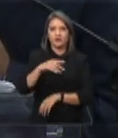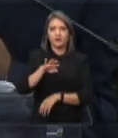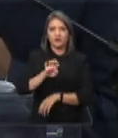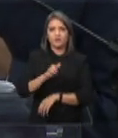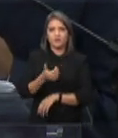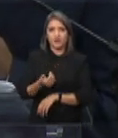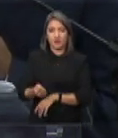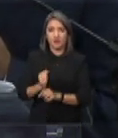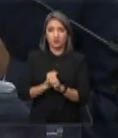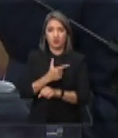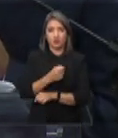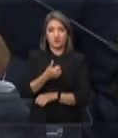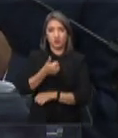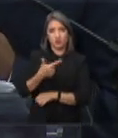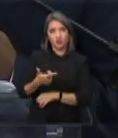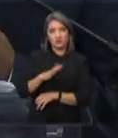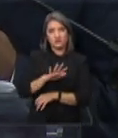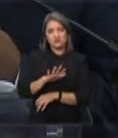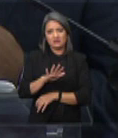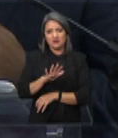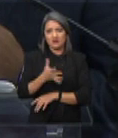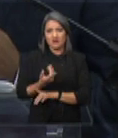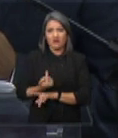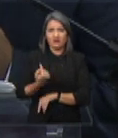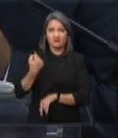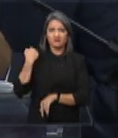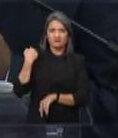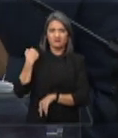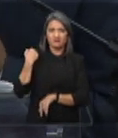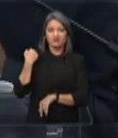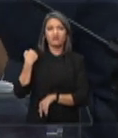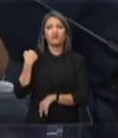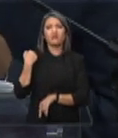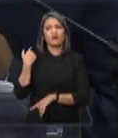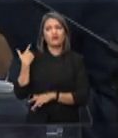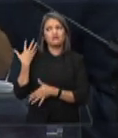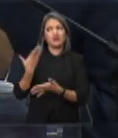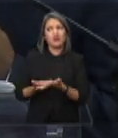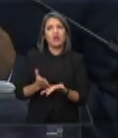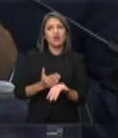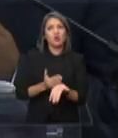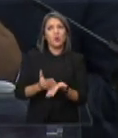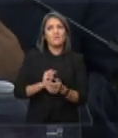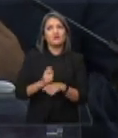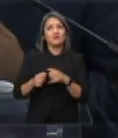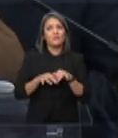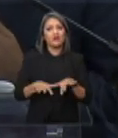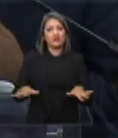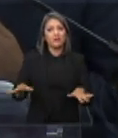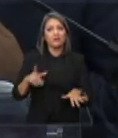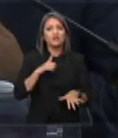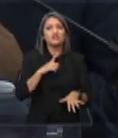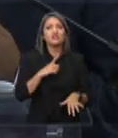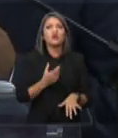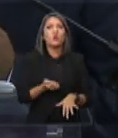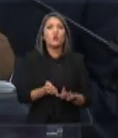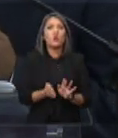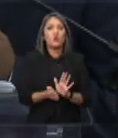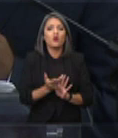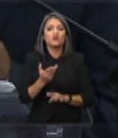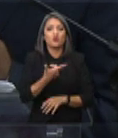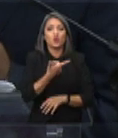92.515 pessoas em situação de rua 2012 em 2020 início da pandemia antes dessas consequências sabe qual era